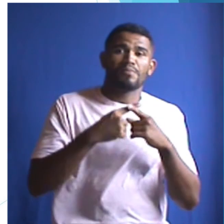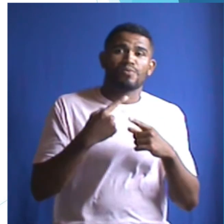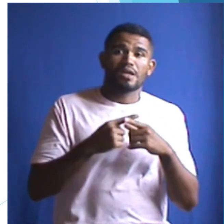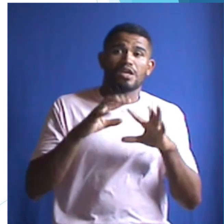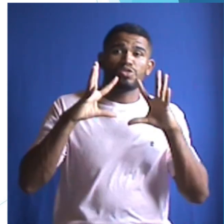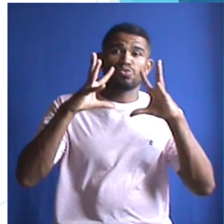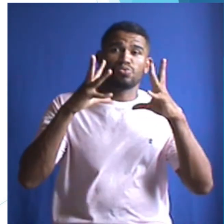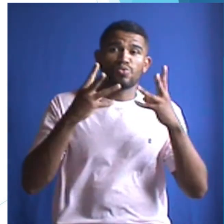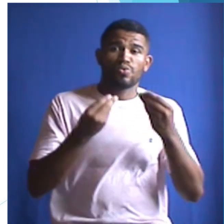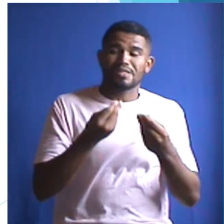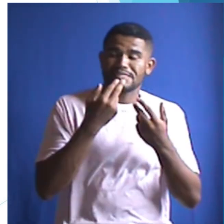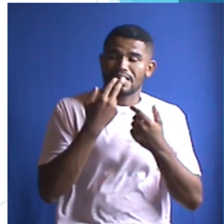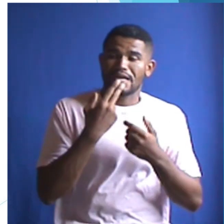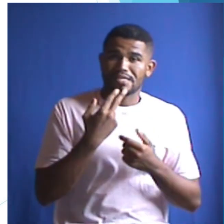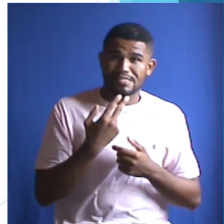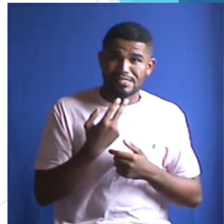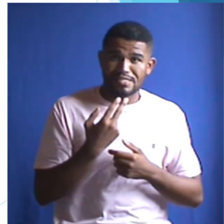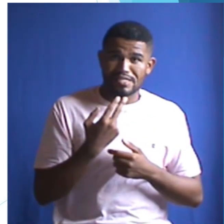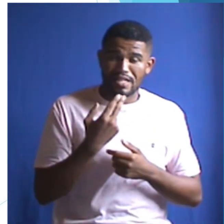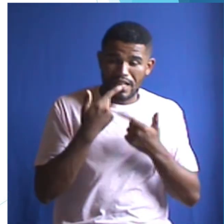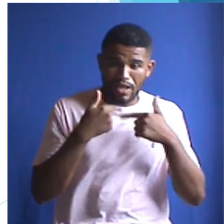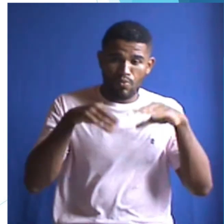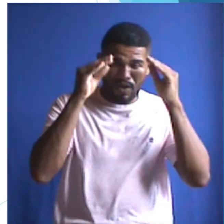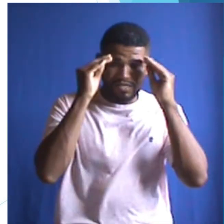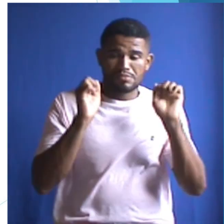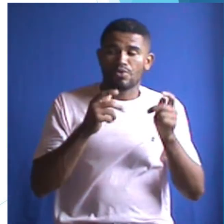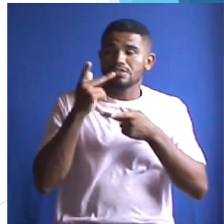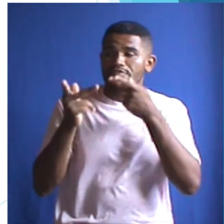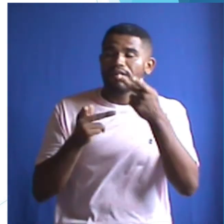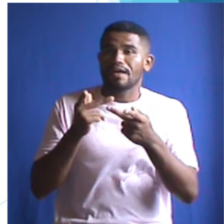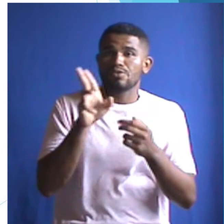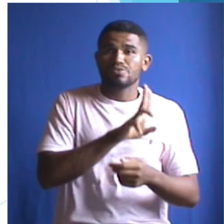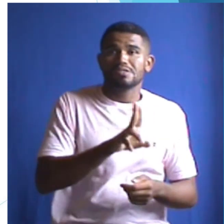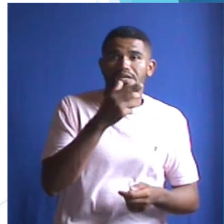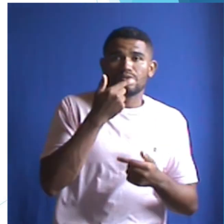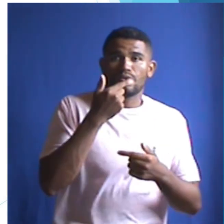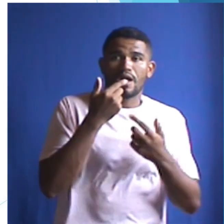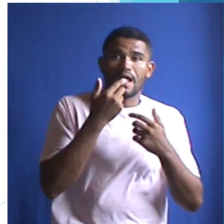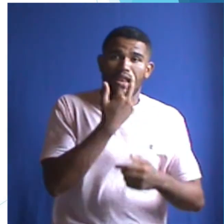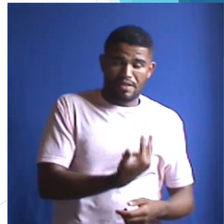outras linguagens utilizando as palavras ou sinais, palavra, sinal.